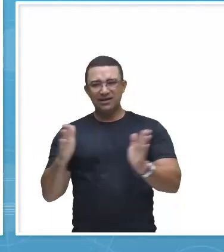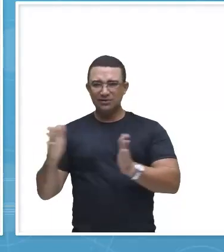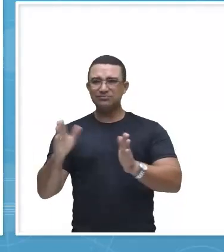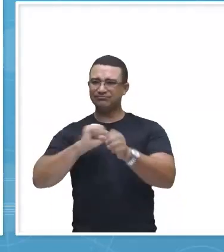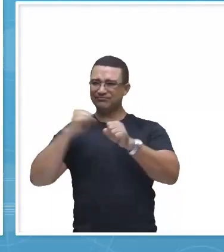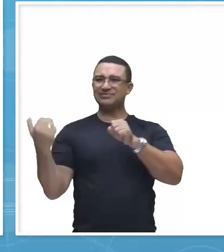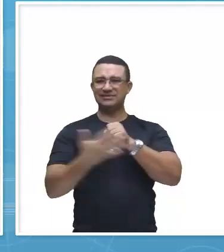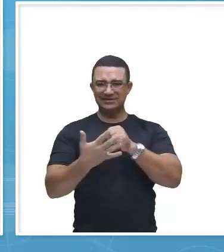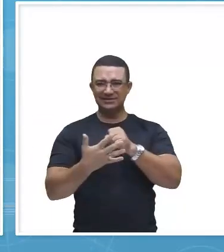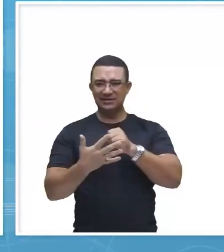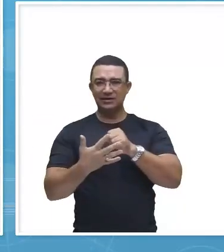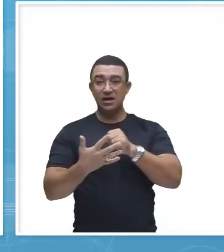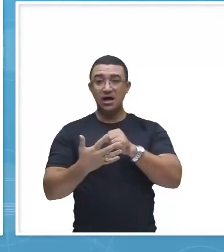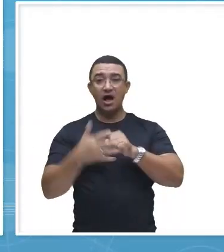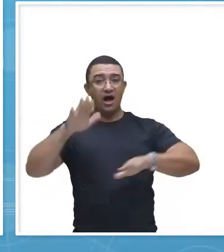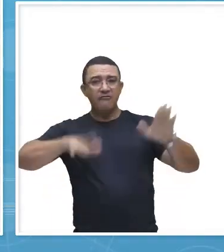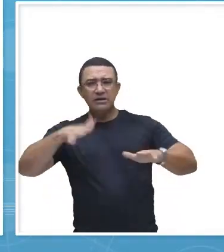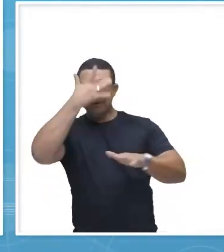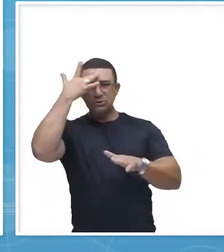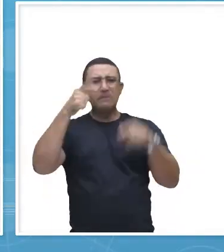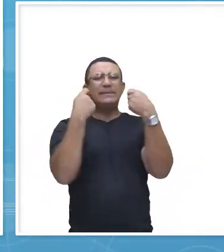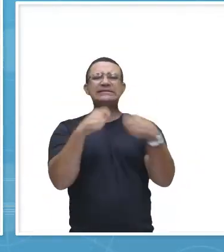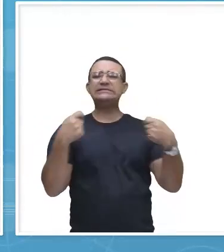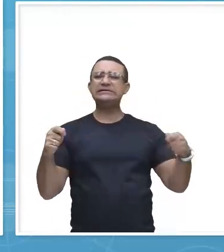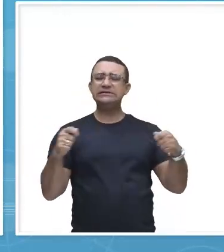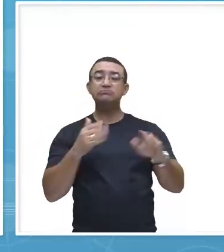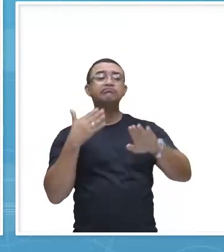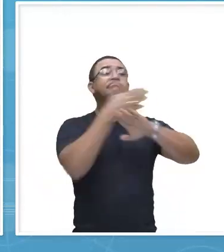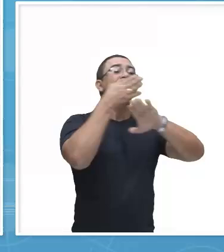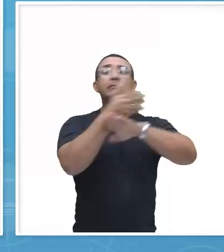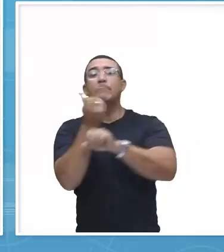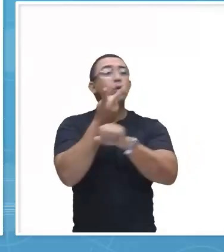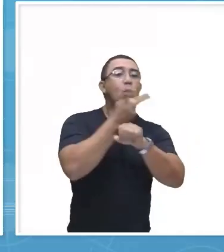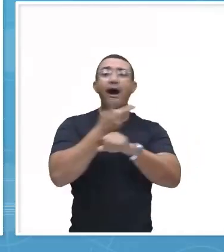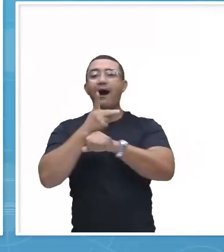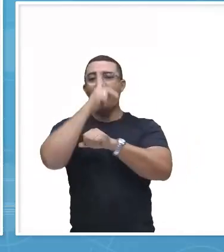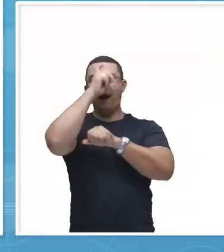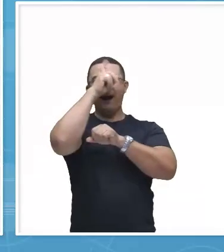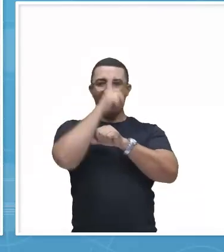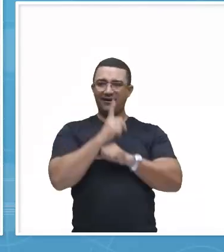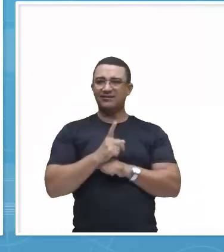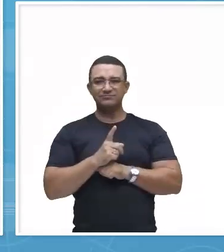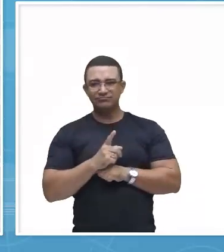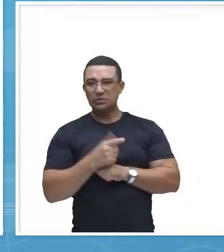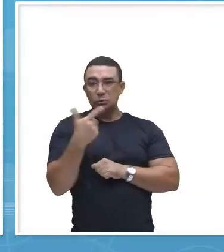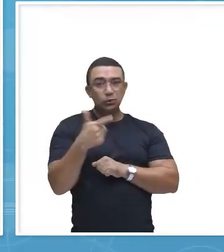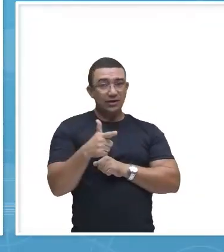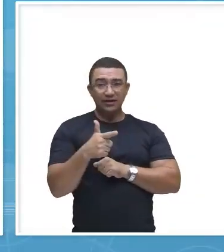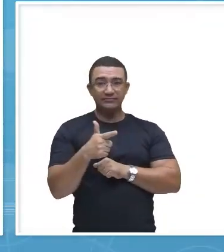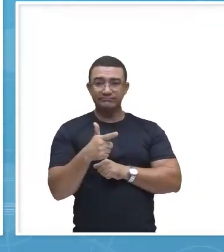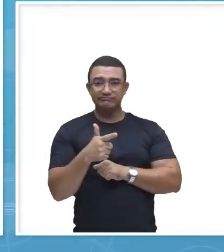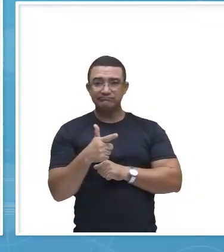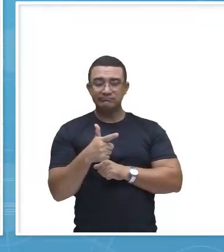evidenciado quando nós buscamos o serviço público. Aqueles que podem pagar por esse serviço, aqueles que têm condições de pagar, acabam